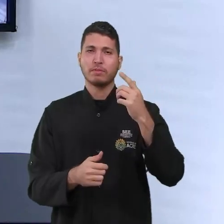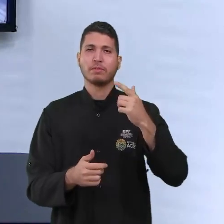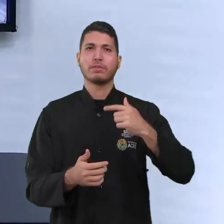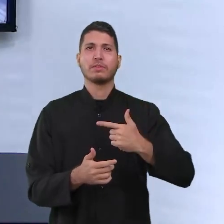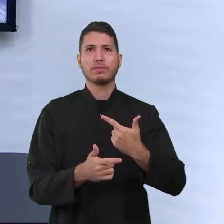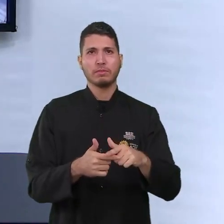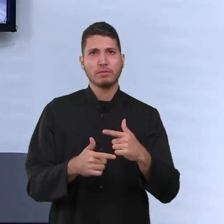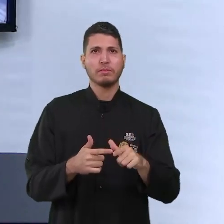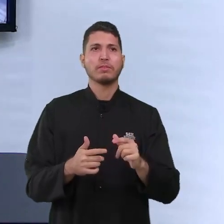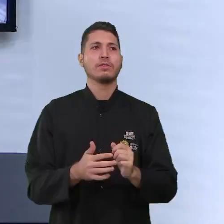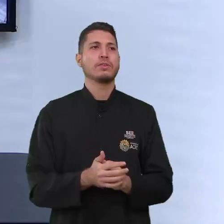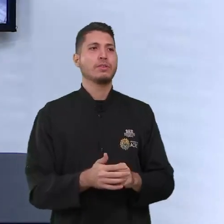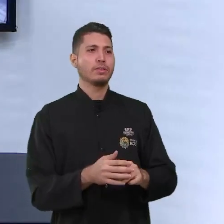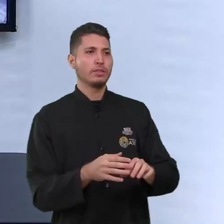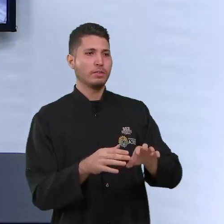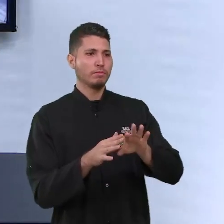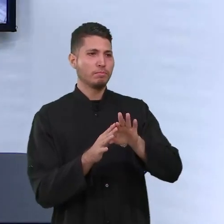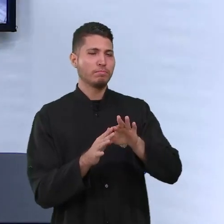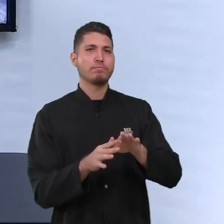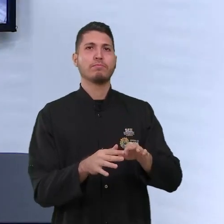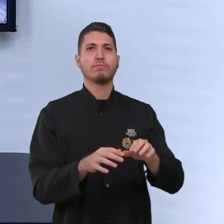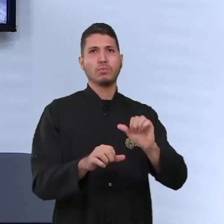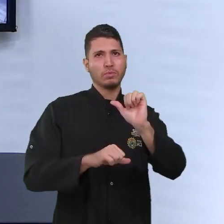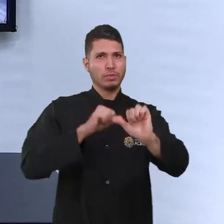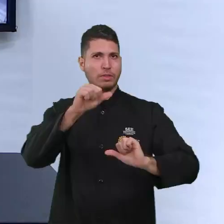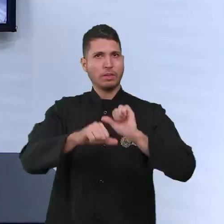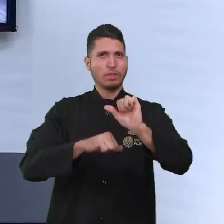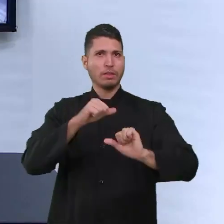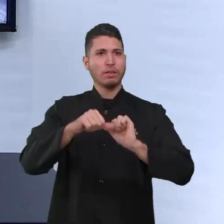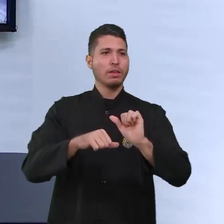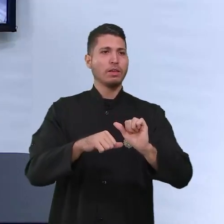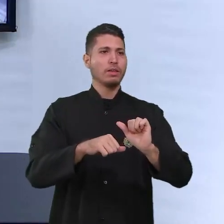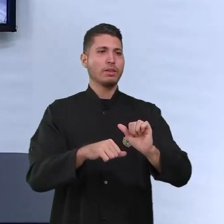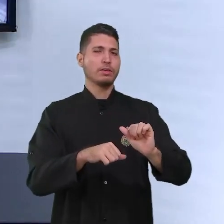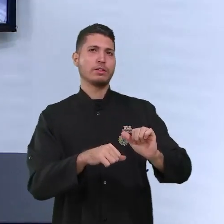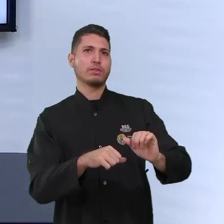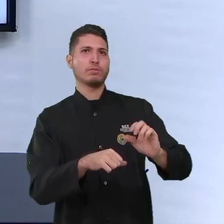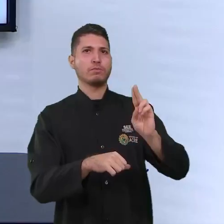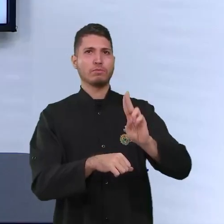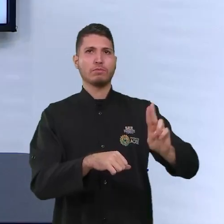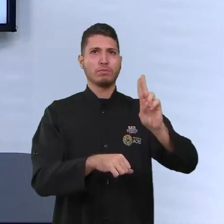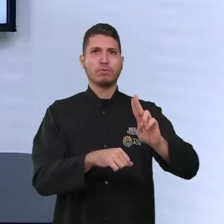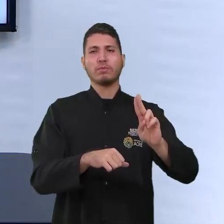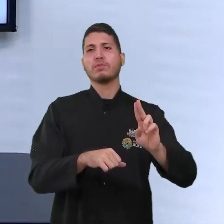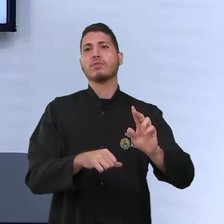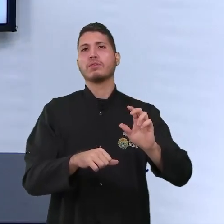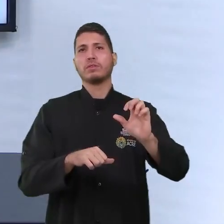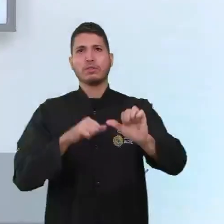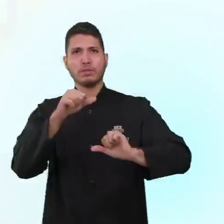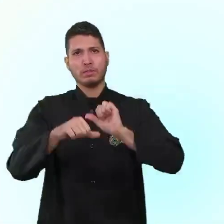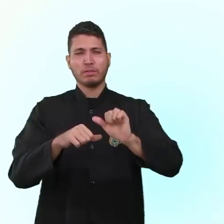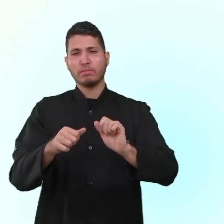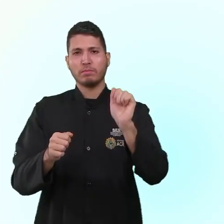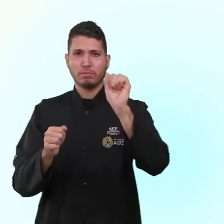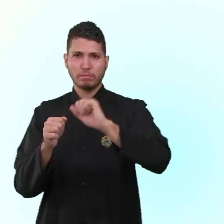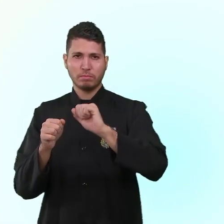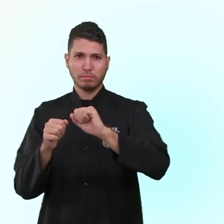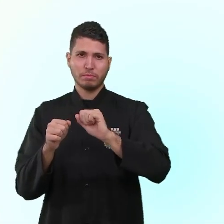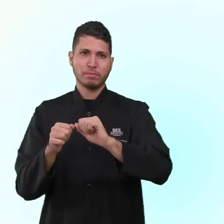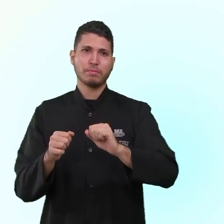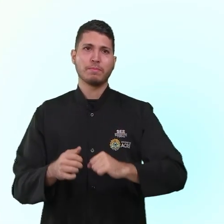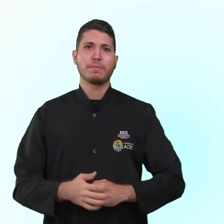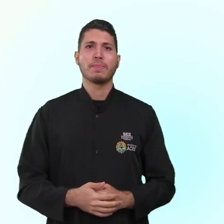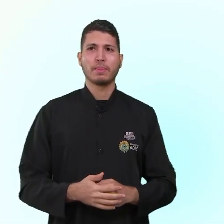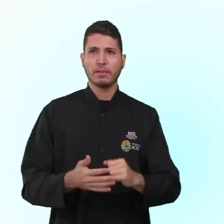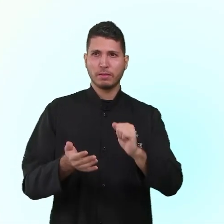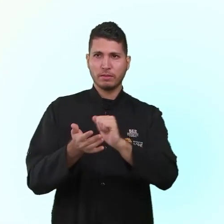país consumidor e passar a ser um país produtor de tecnologia. Bom, aqui eu trouxe para vocês a